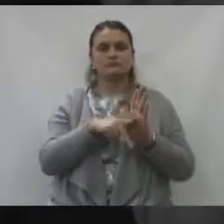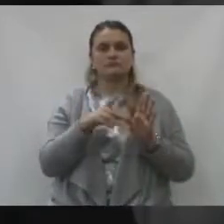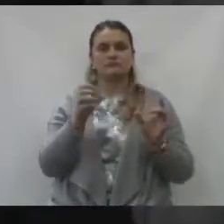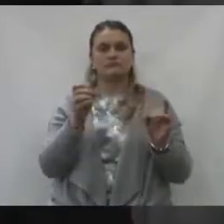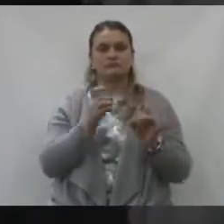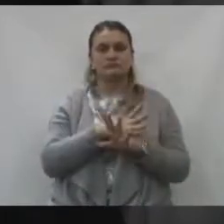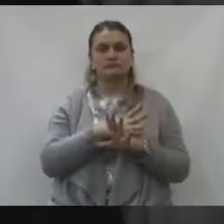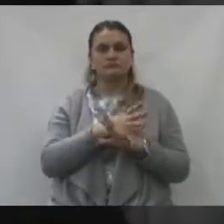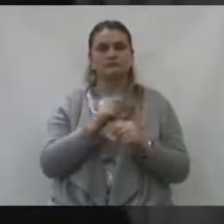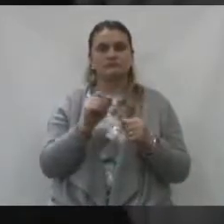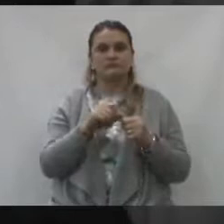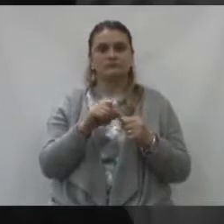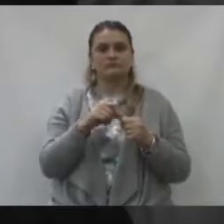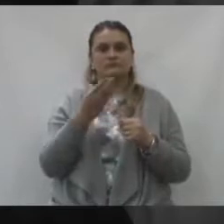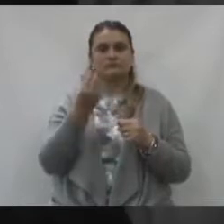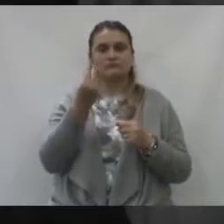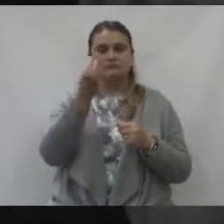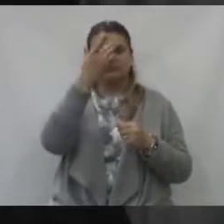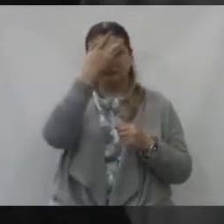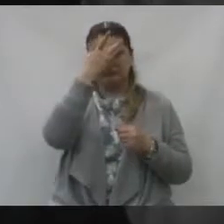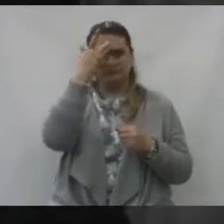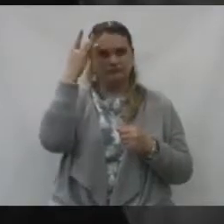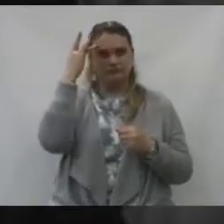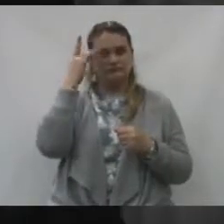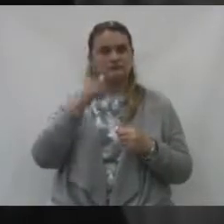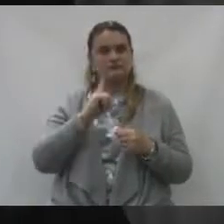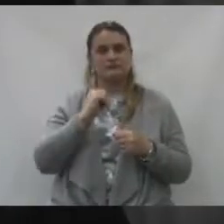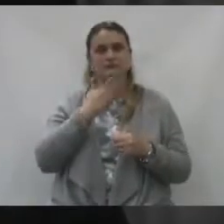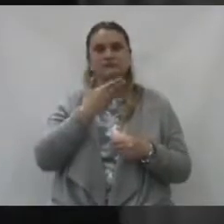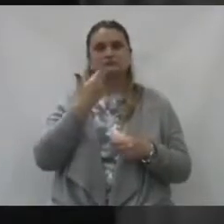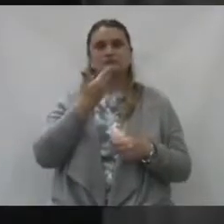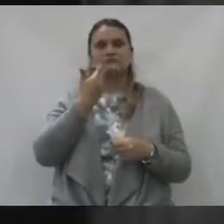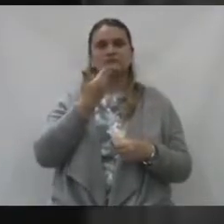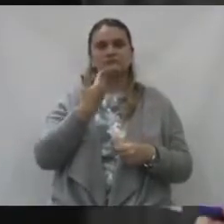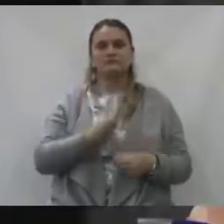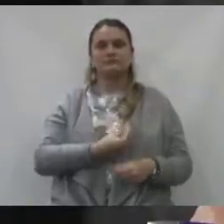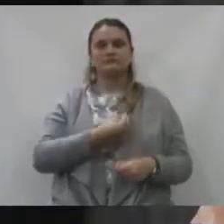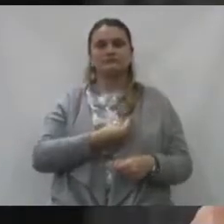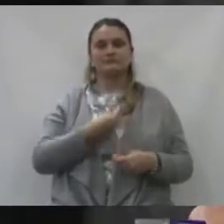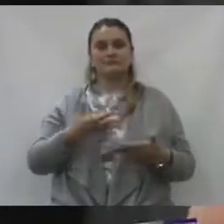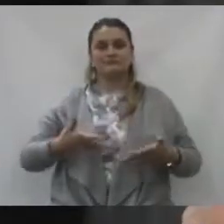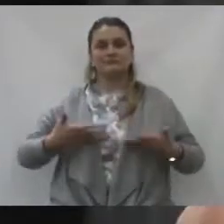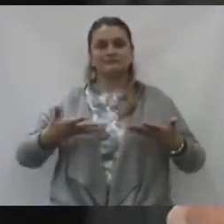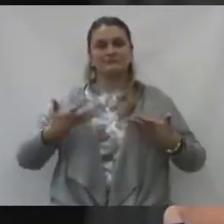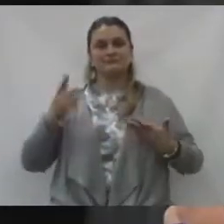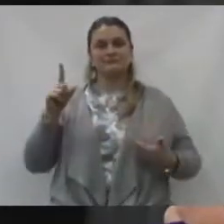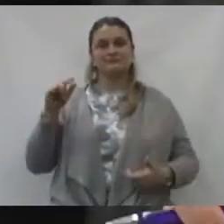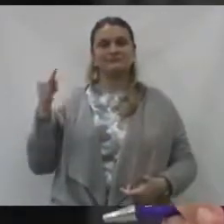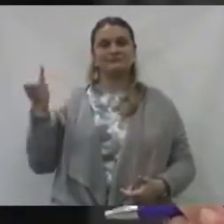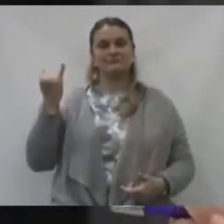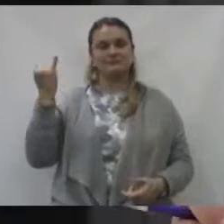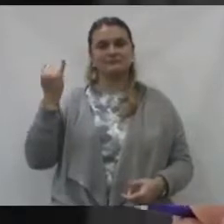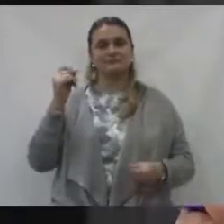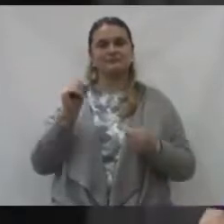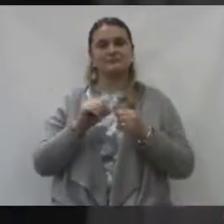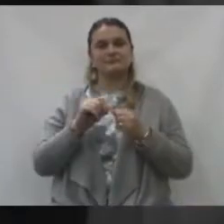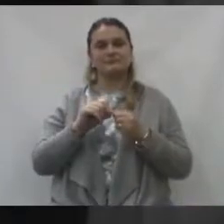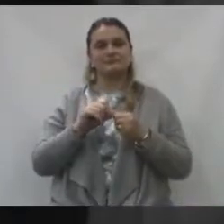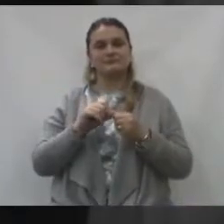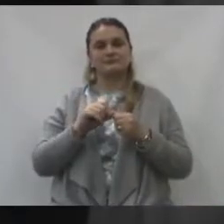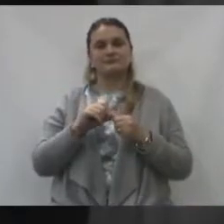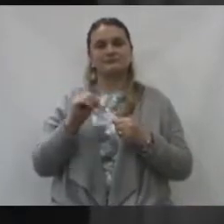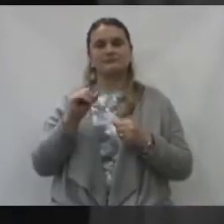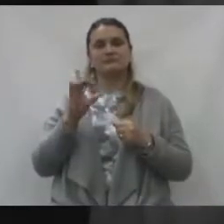de um projeto de conclusão de curso, você fez com que muitas pessoas tivessem uma melhora nas suas vidas. E isso, sim, que é importante